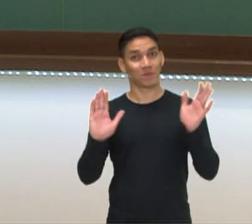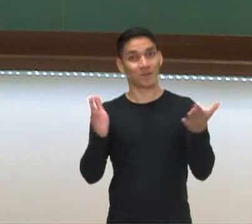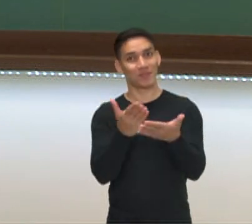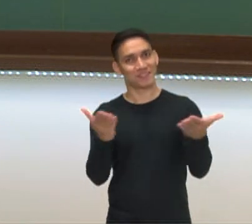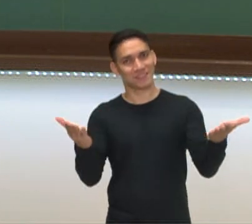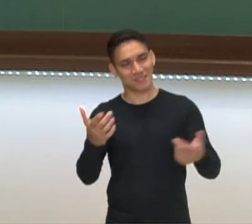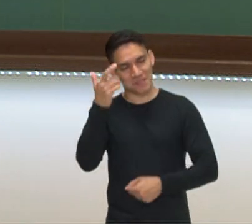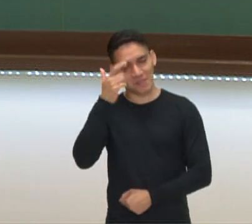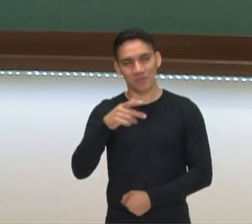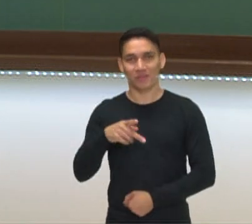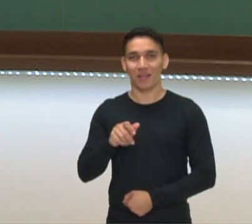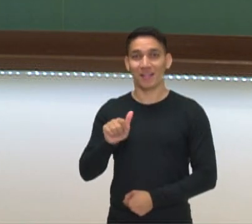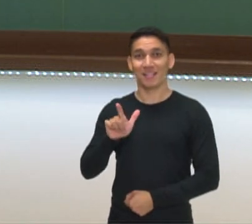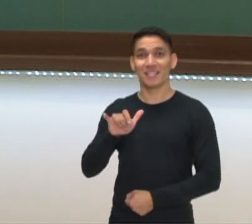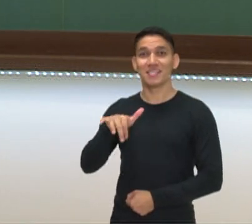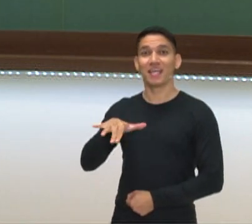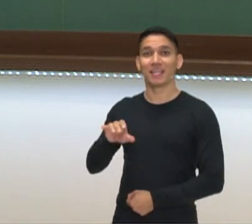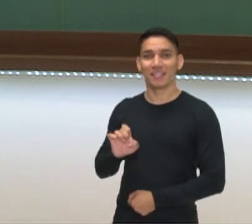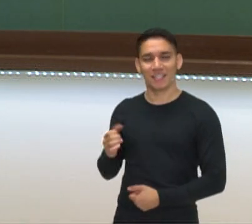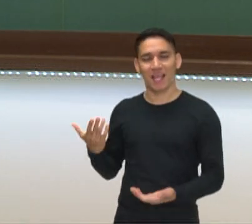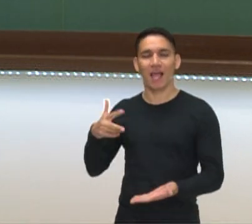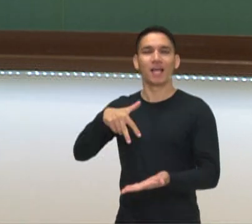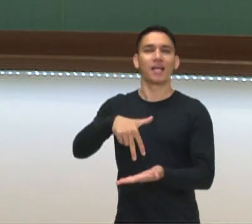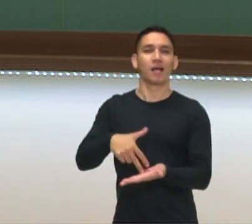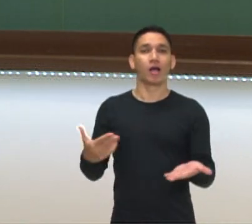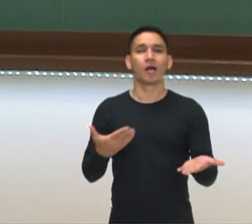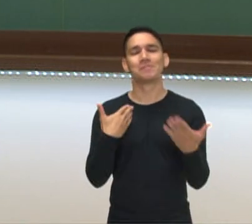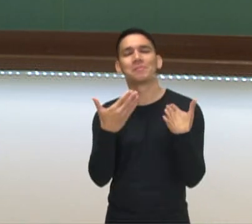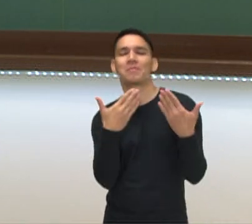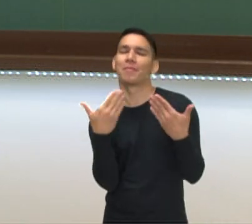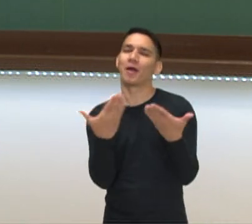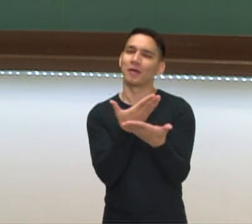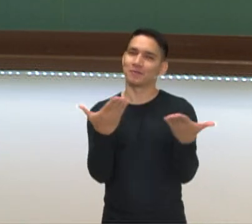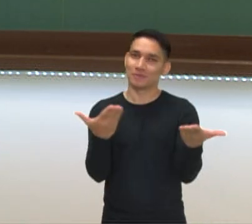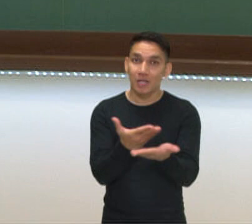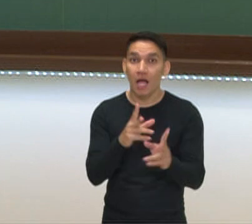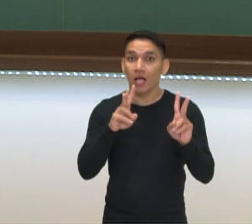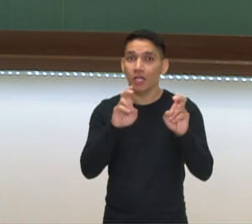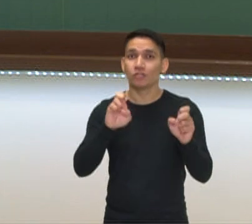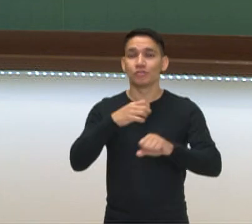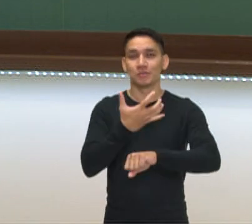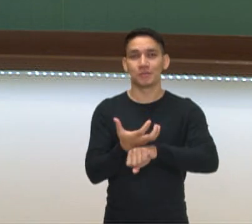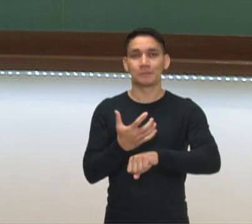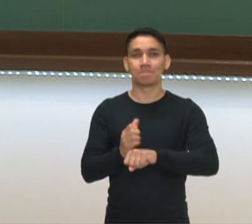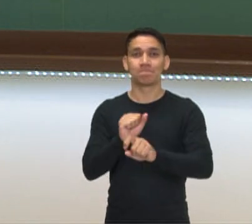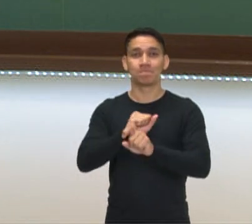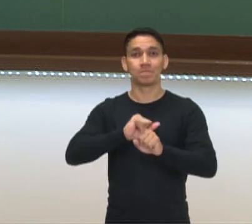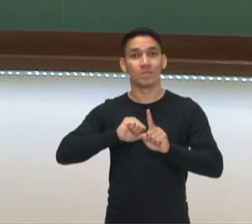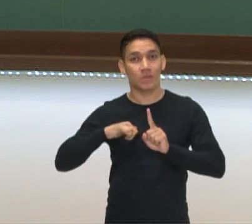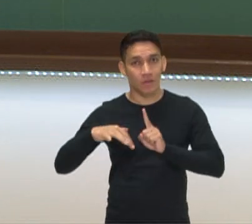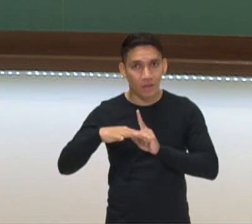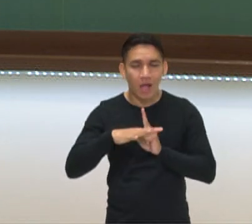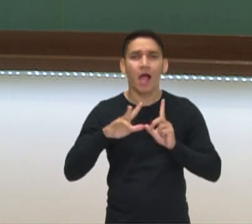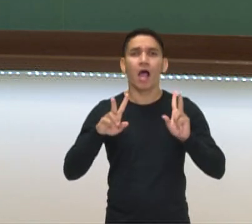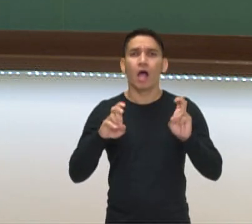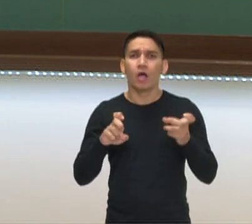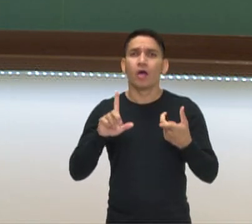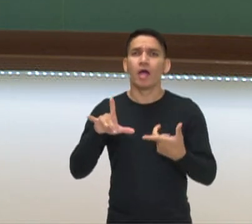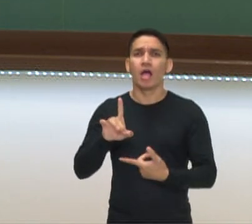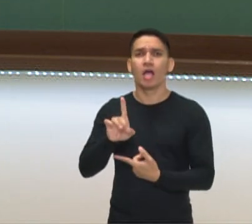Oi pessoal, eu sou a professora Aline, estou aqui para conversar um pouquinho com vocês sobre sociologia e sobre Durkheim